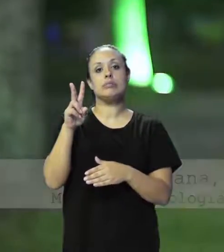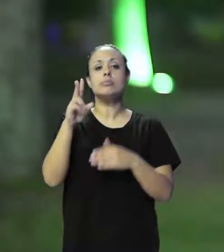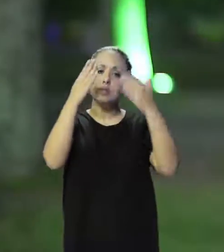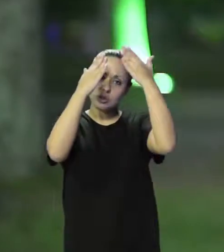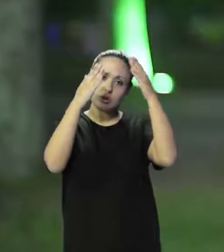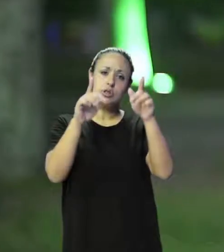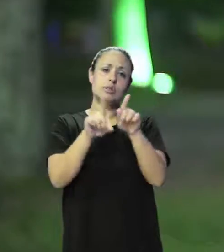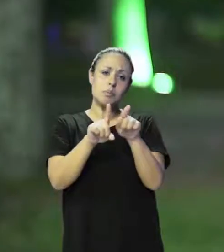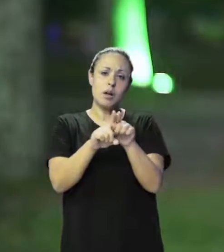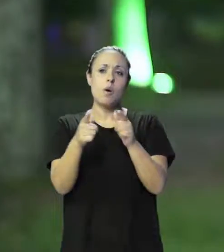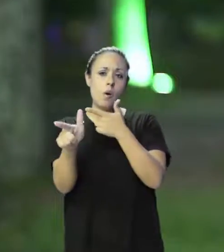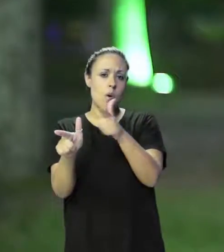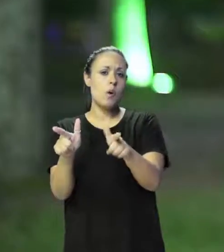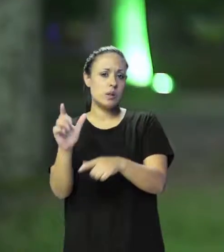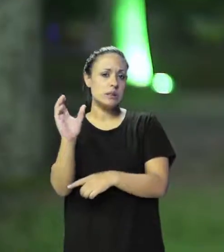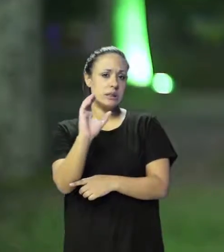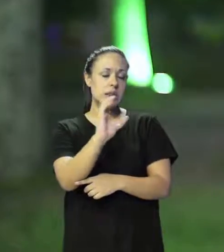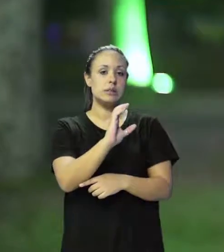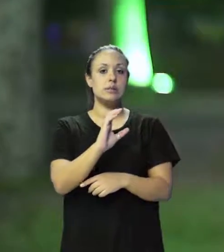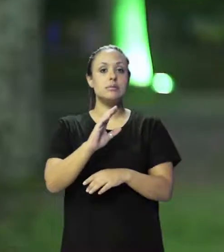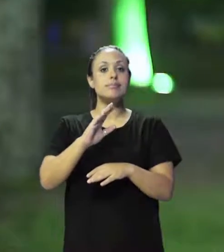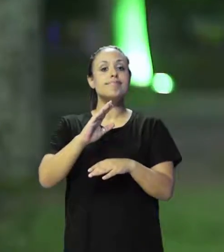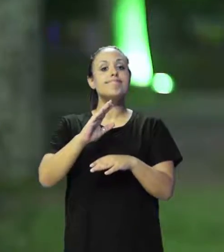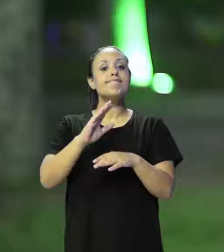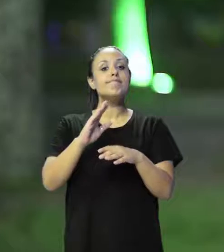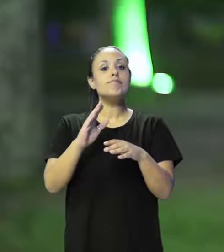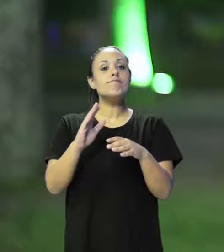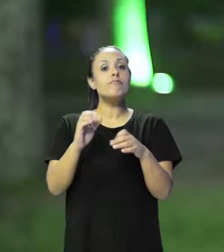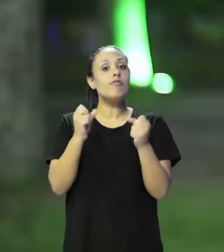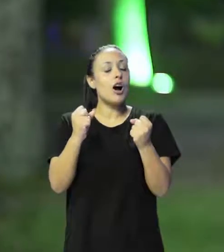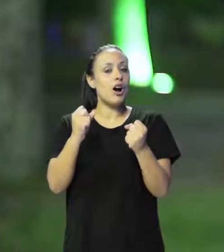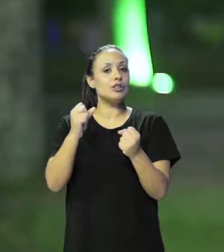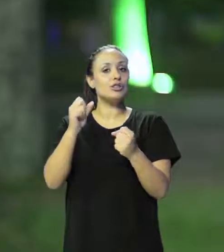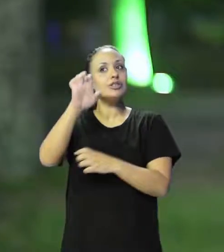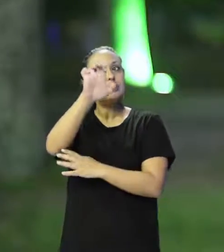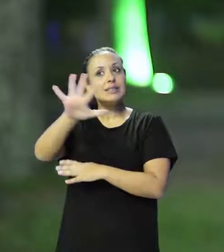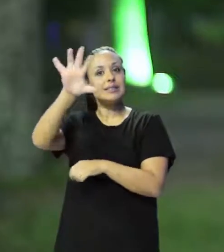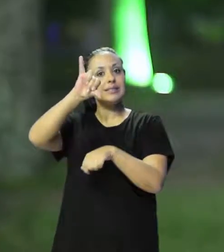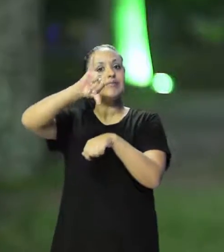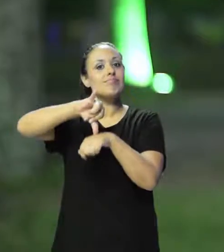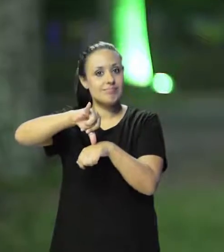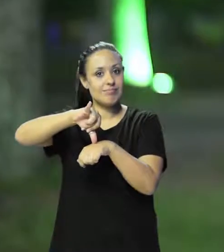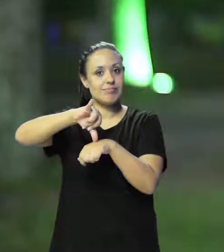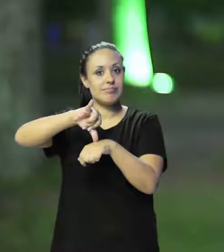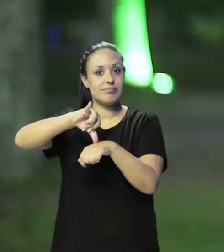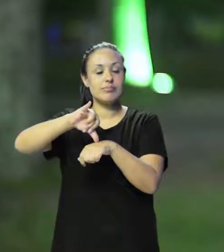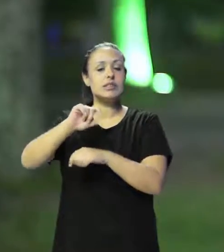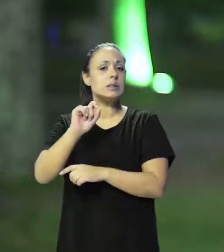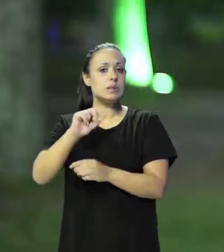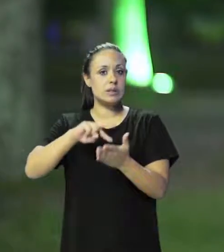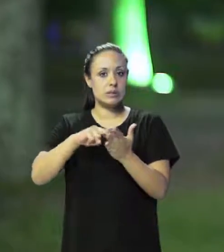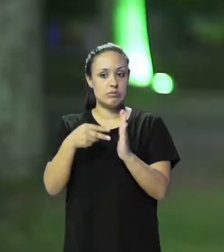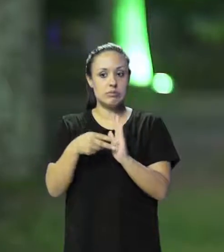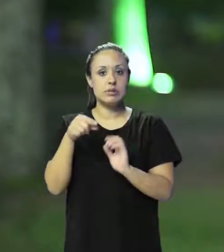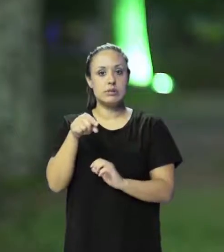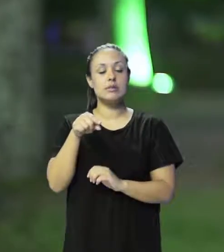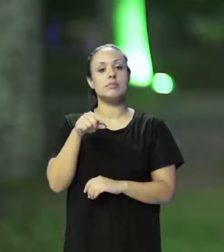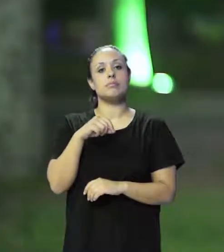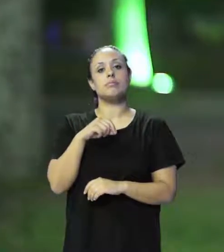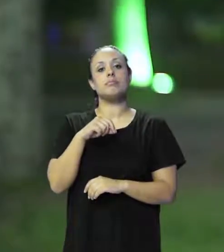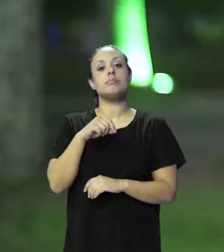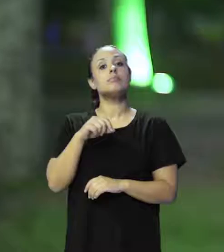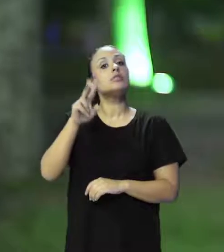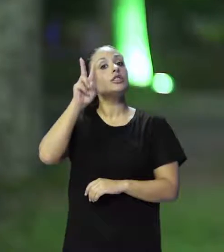psicologia, assim como as outras ciências, bastante eurocentrada, ou seja, né, que tem uma